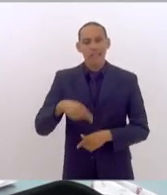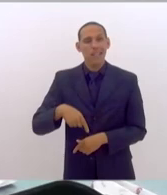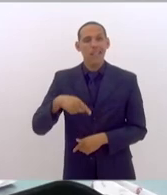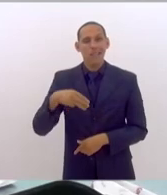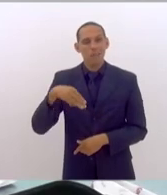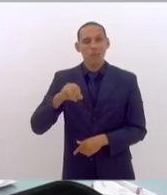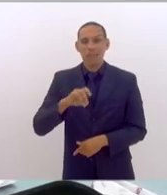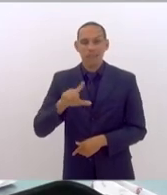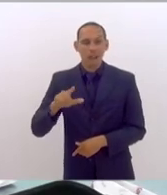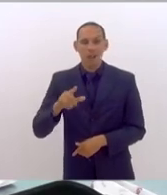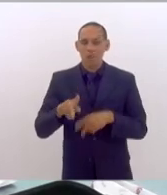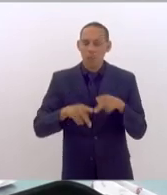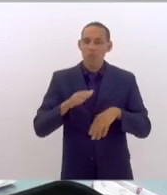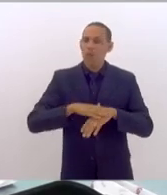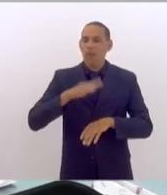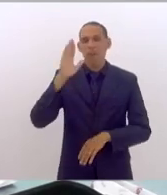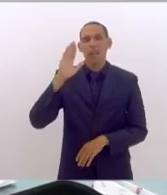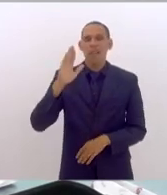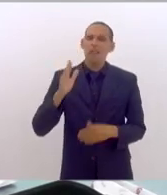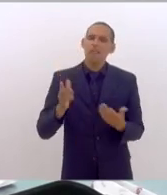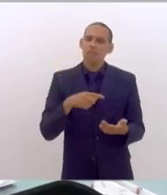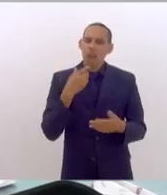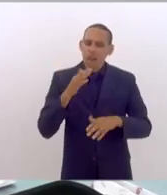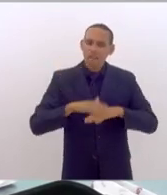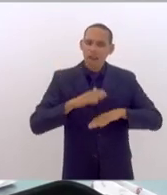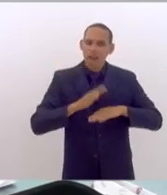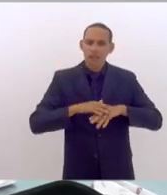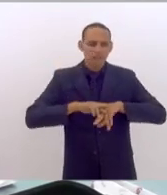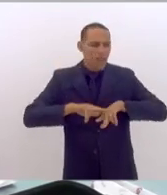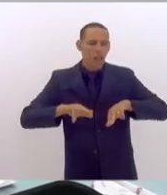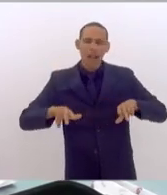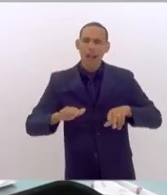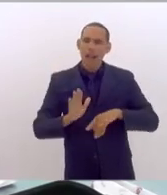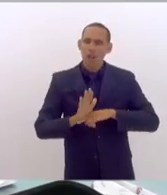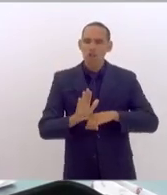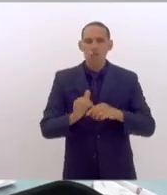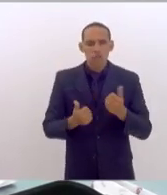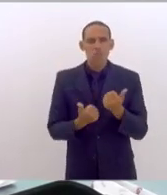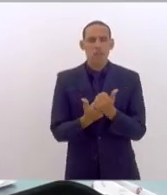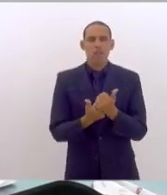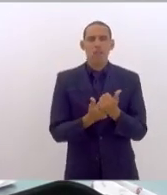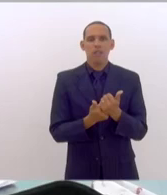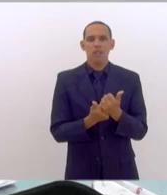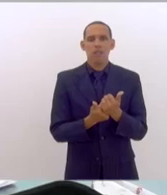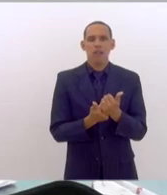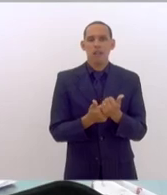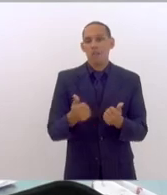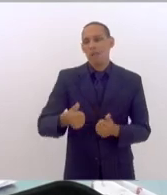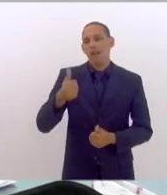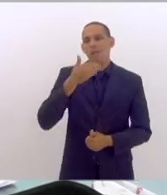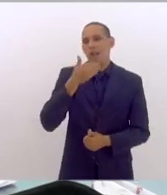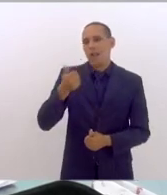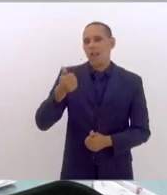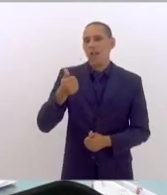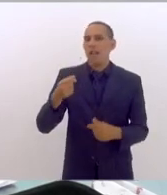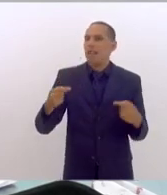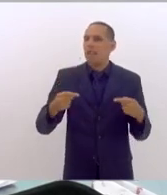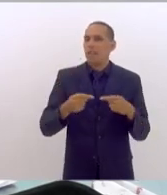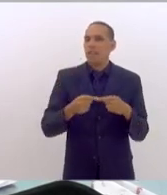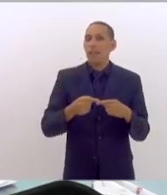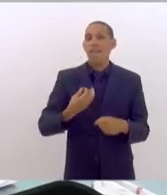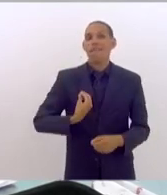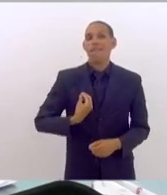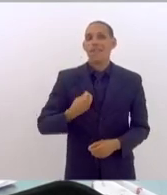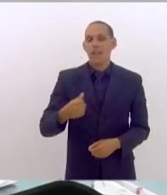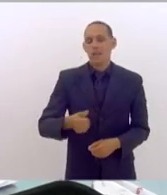se eu vou dar mais popular então tudo que a gente puder fazer eu preciso de contribuição para melhorar a qualidade desse transporte ele fica melhorar a qualidade